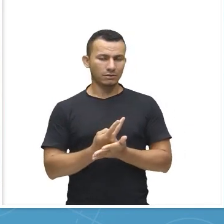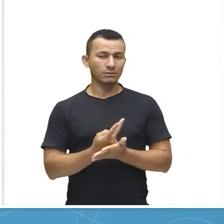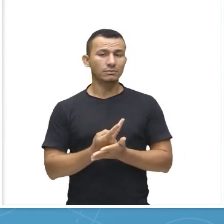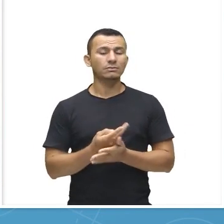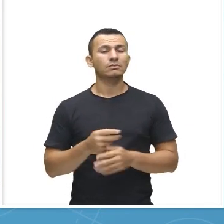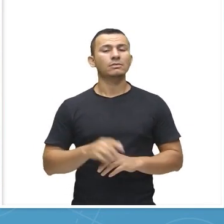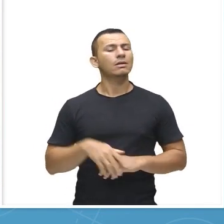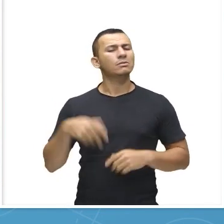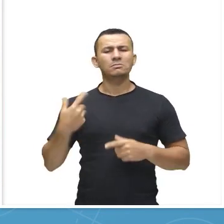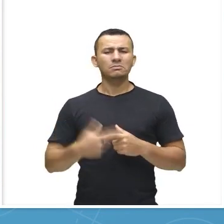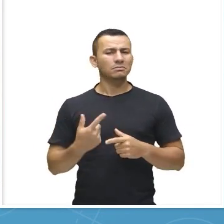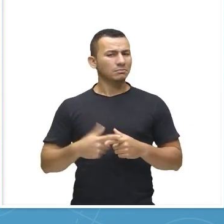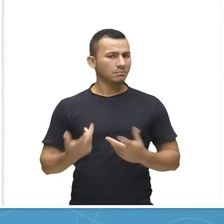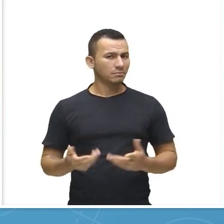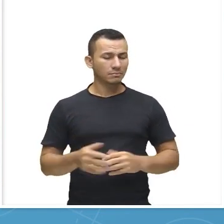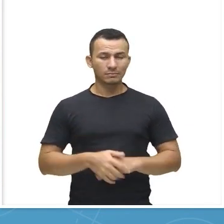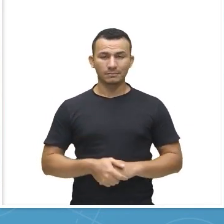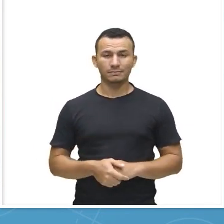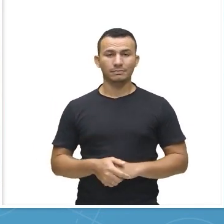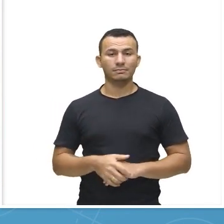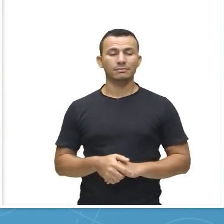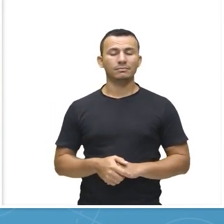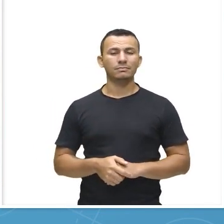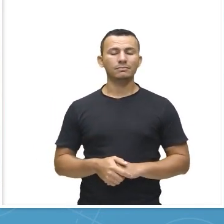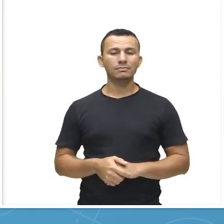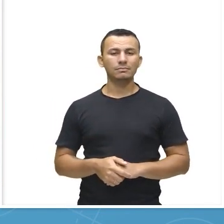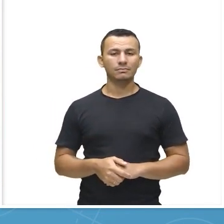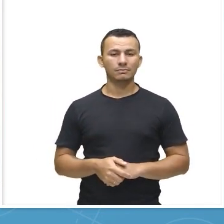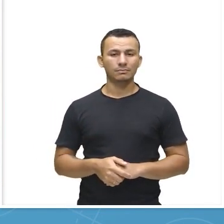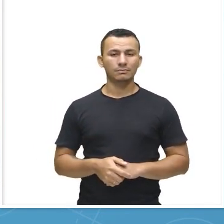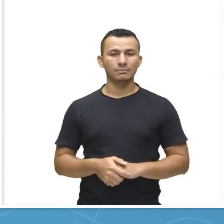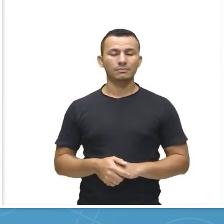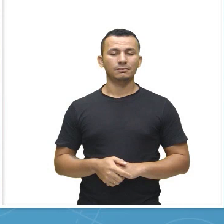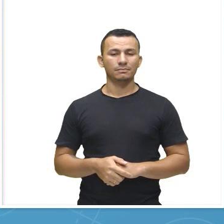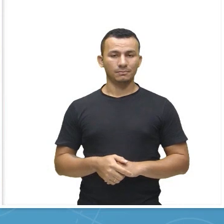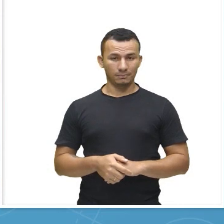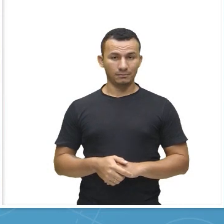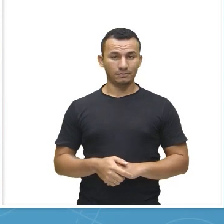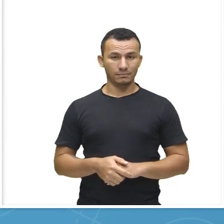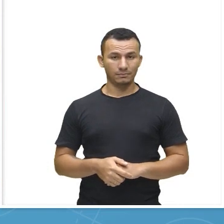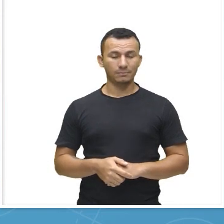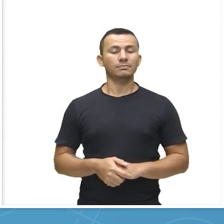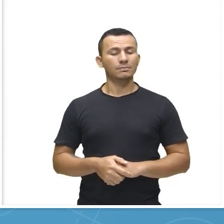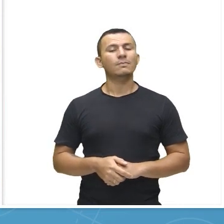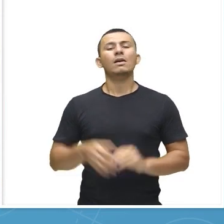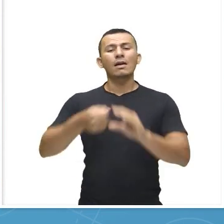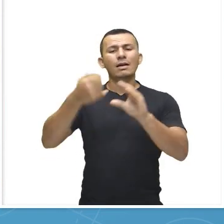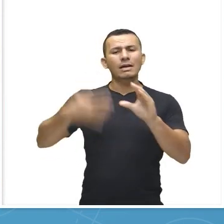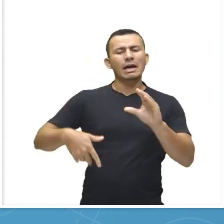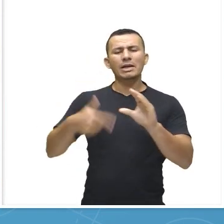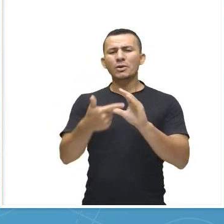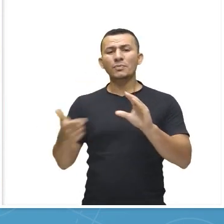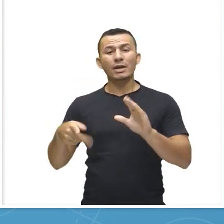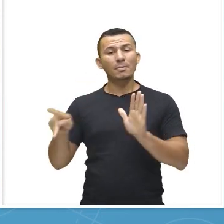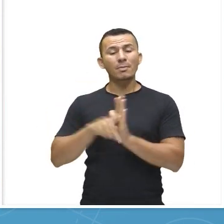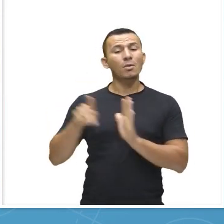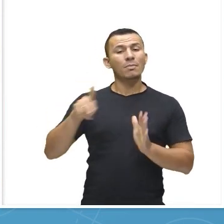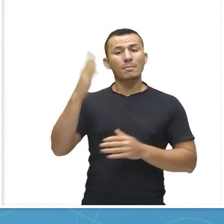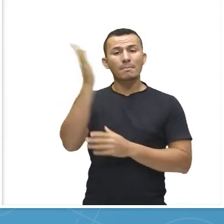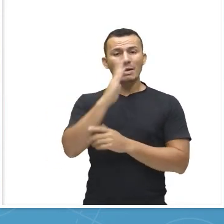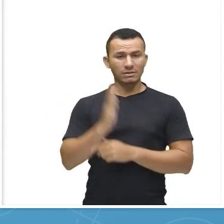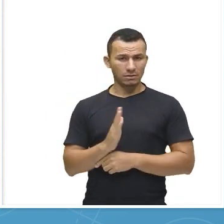pedindo. Por quê? Porque a única alternativa incorreta, pois apresenta a característica da hidrografia do